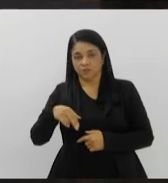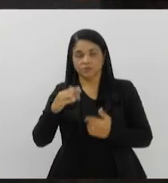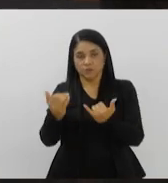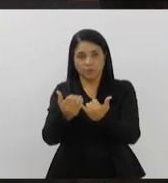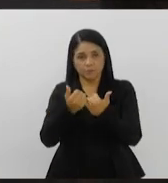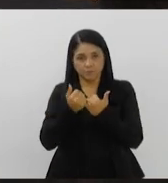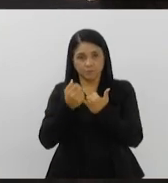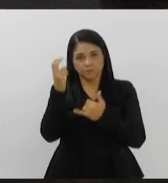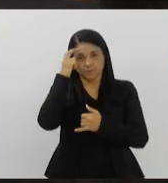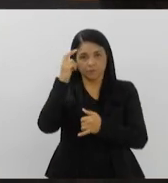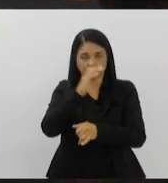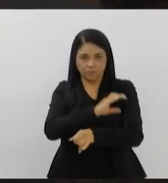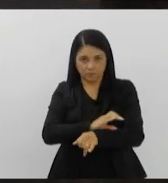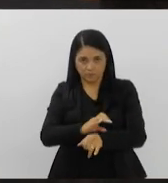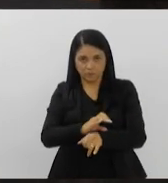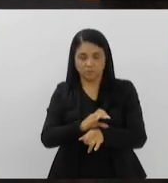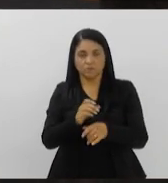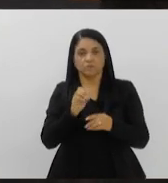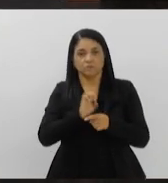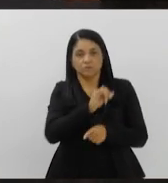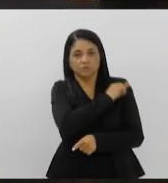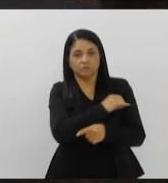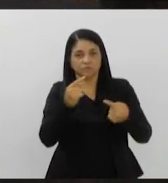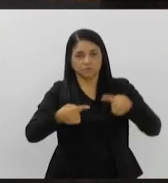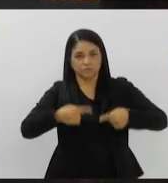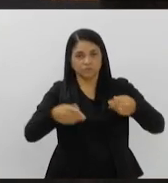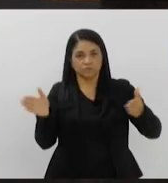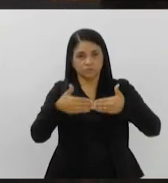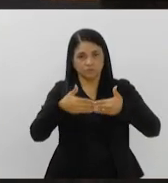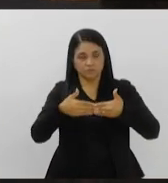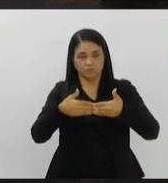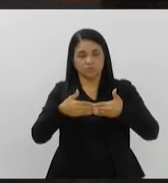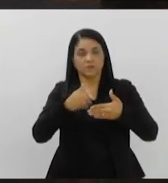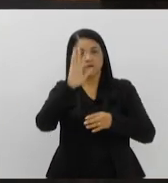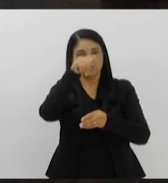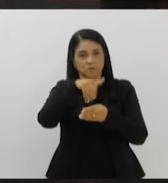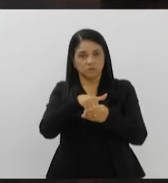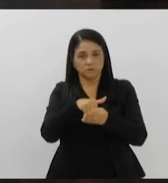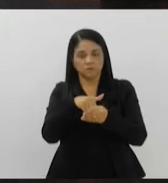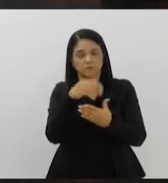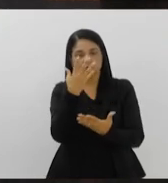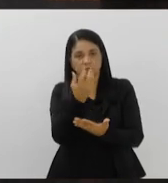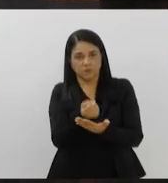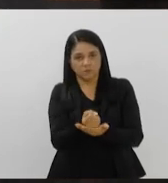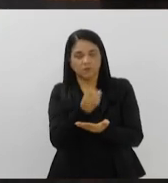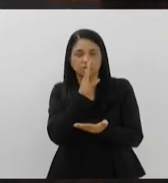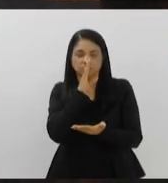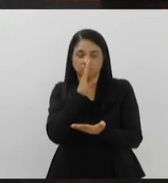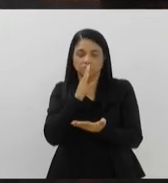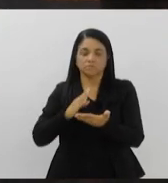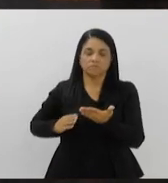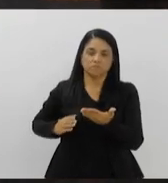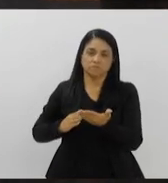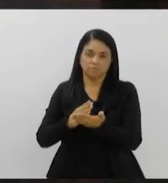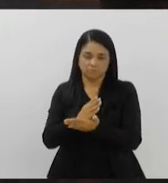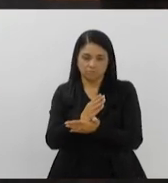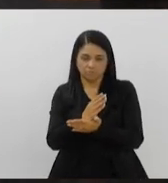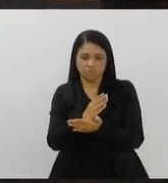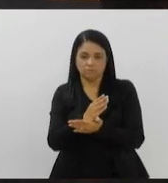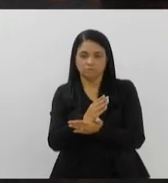Janeiro. Em discussão. Não havendo quem queira discutir, encerrada a discussão. Em votação. Senhores que aprovam, permaneçam como